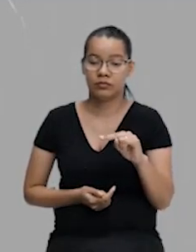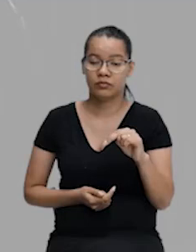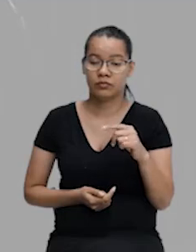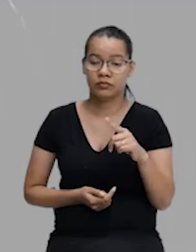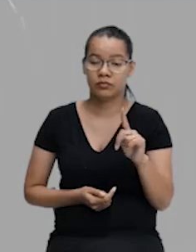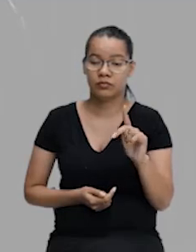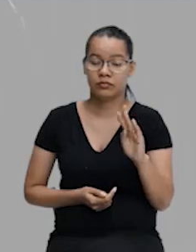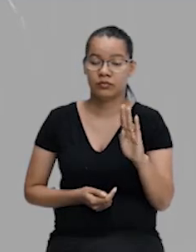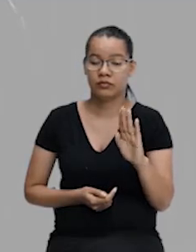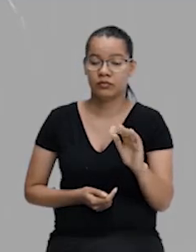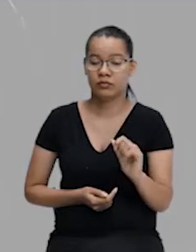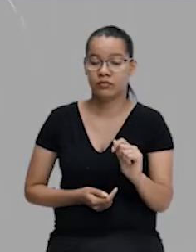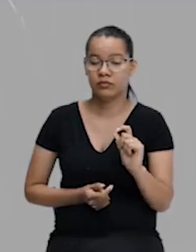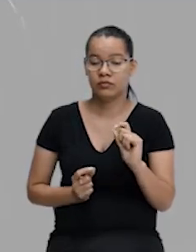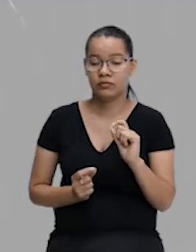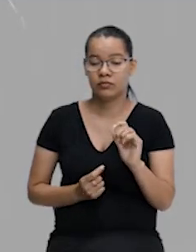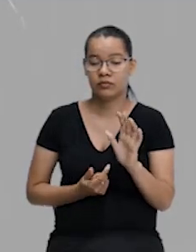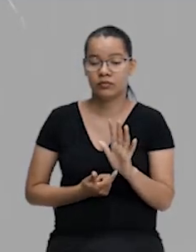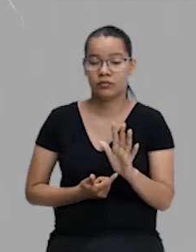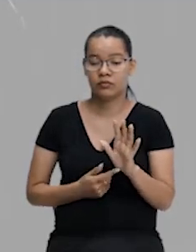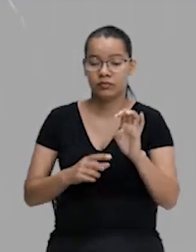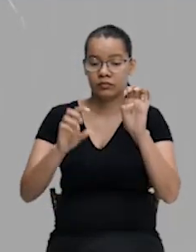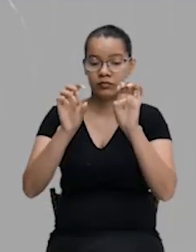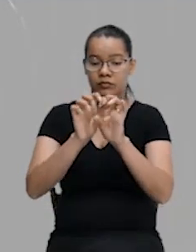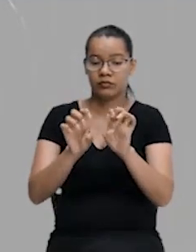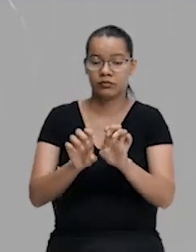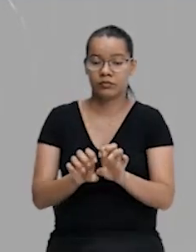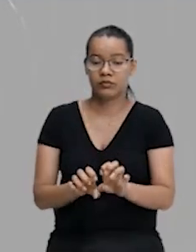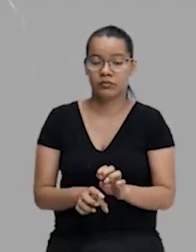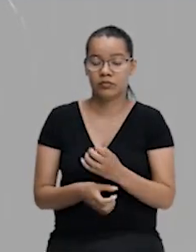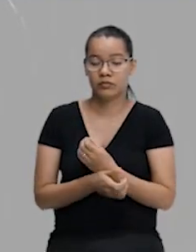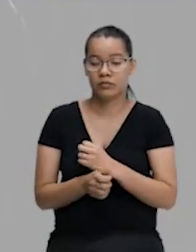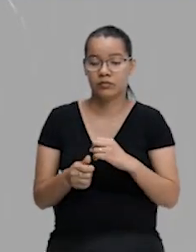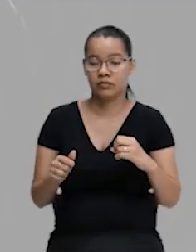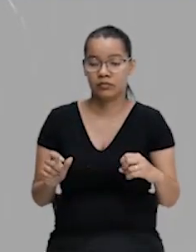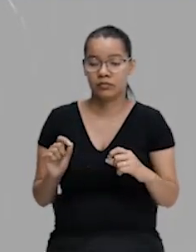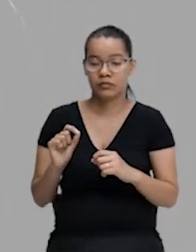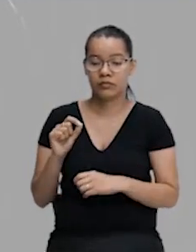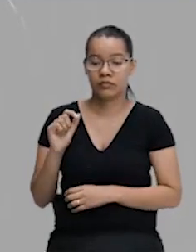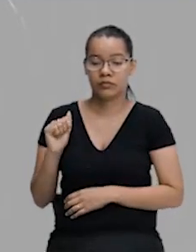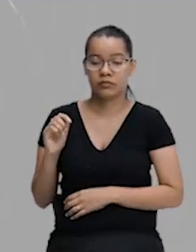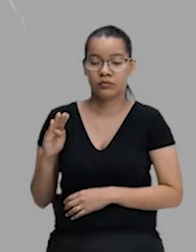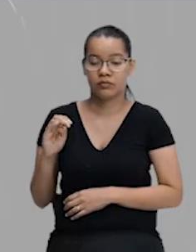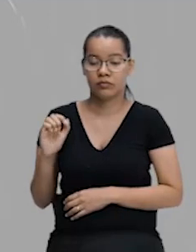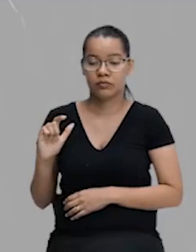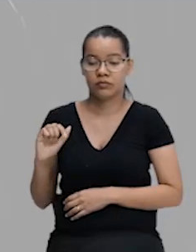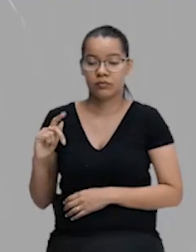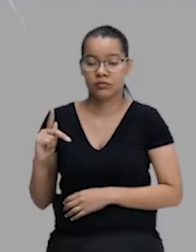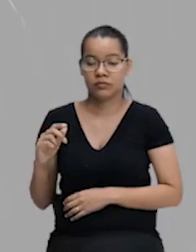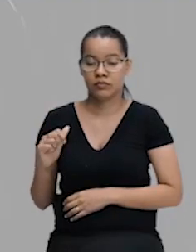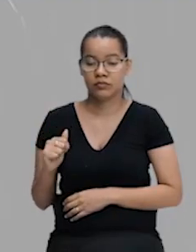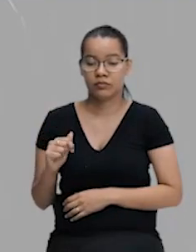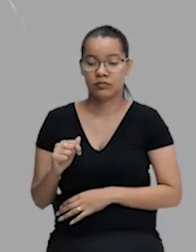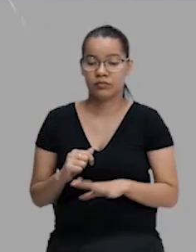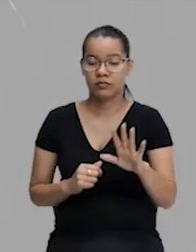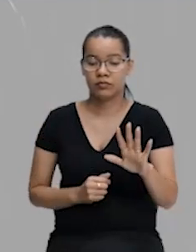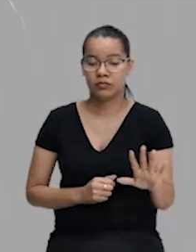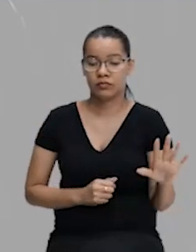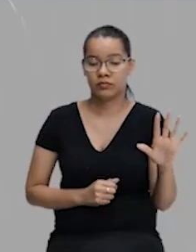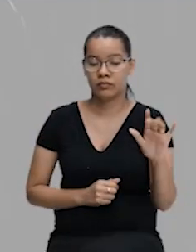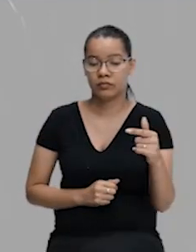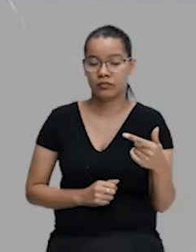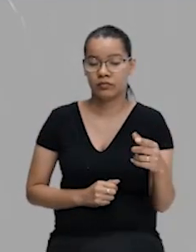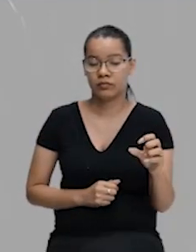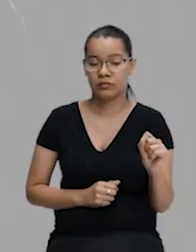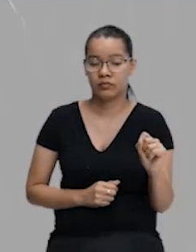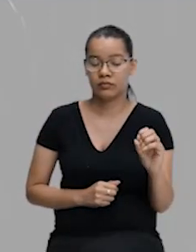das contas apresenta uma estrutura ainda maior do que a cera da abelha. Porque aqui, ó, nessa região são 28